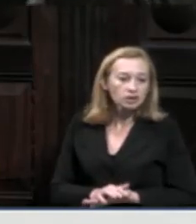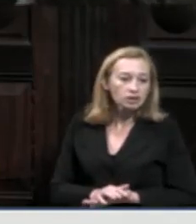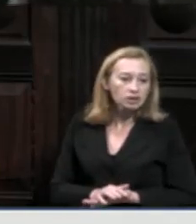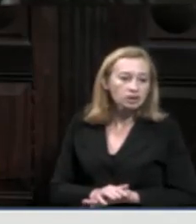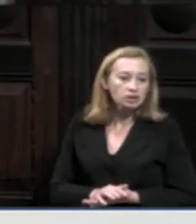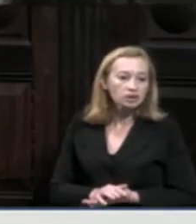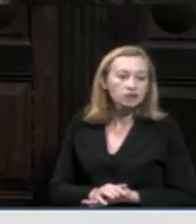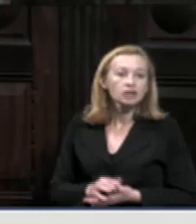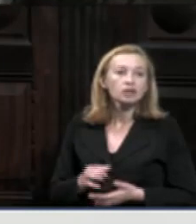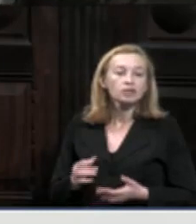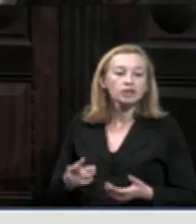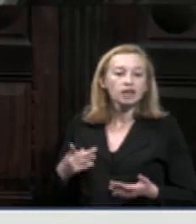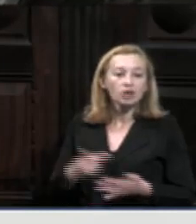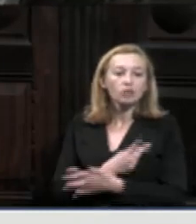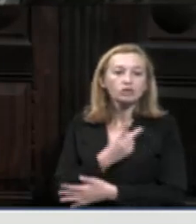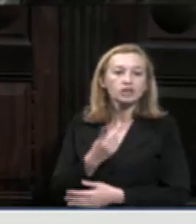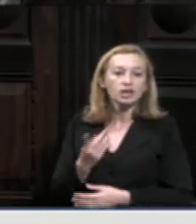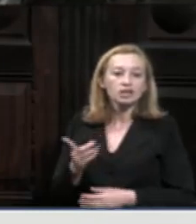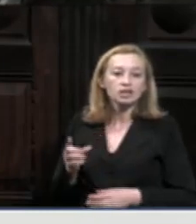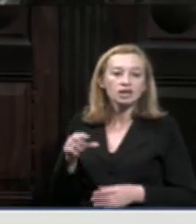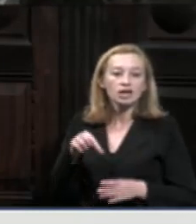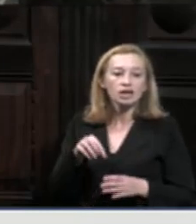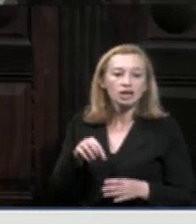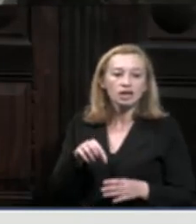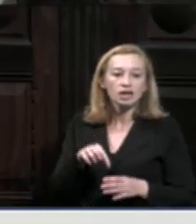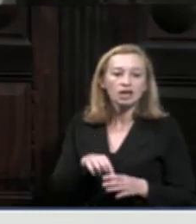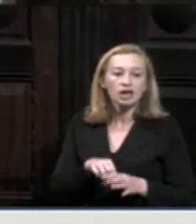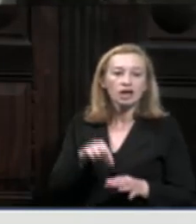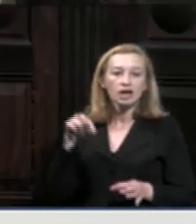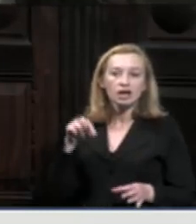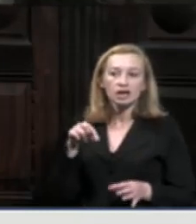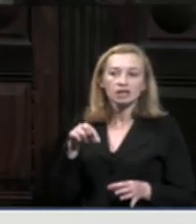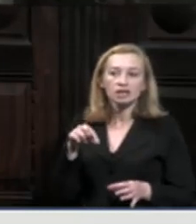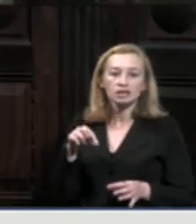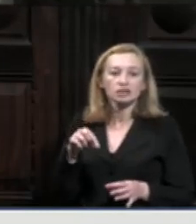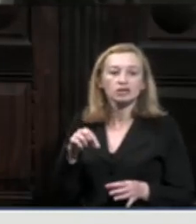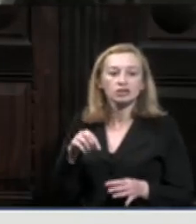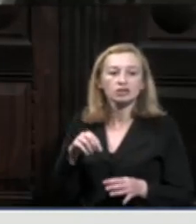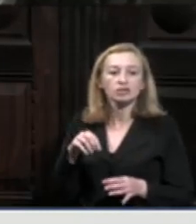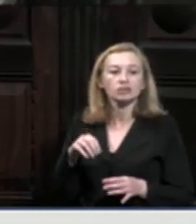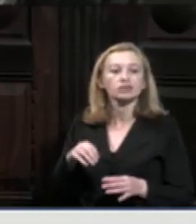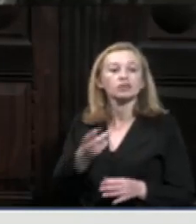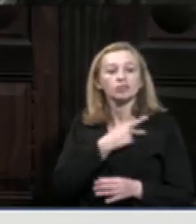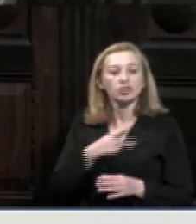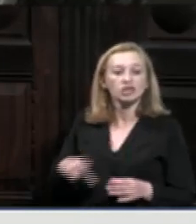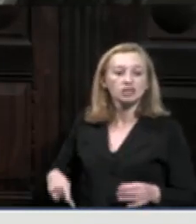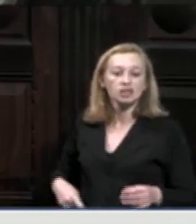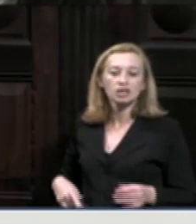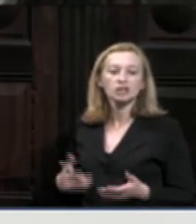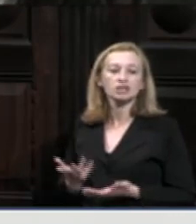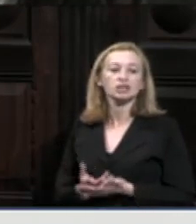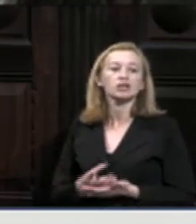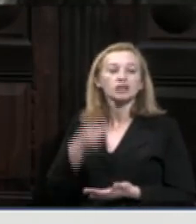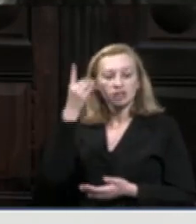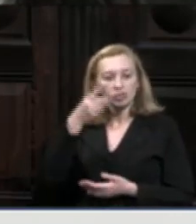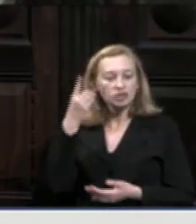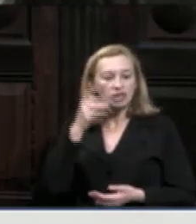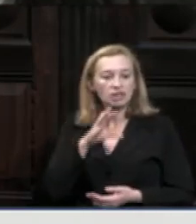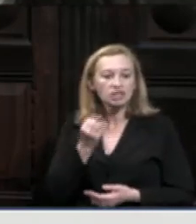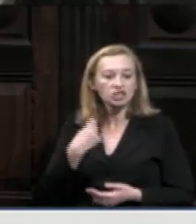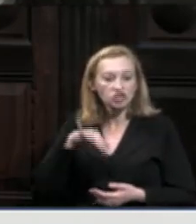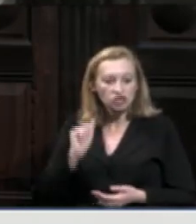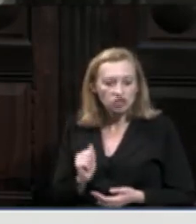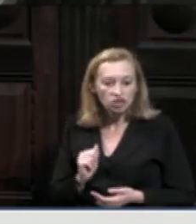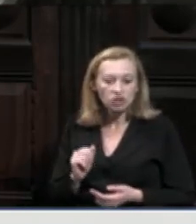presidente, se faça na audiência, que a audiência se debruce sobre as 7 emendas apresentadas pela deputada Cidinha, pelo deputado Osório, pelo